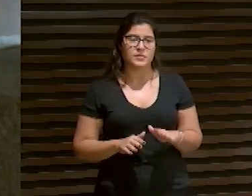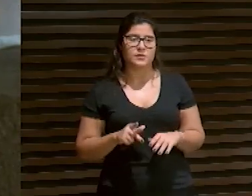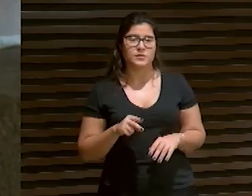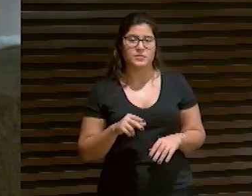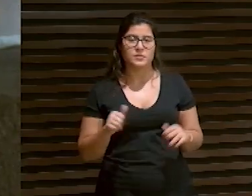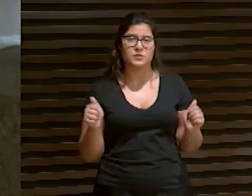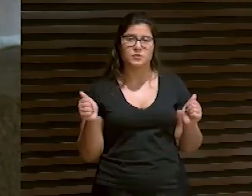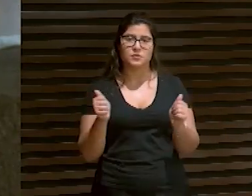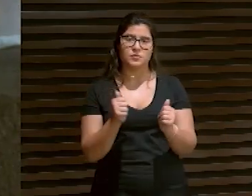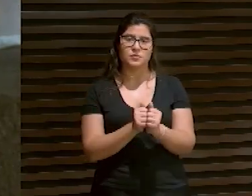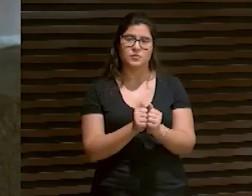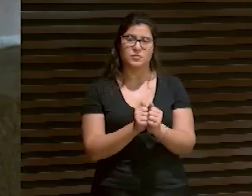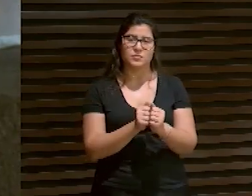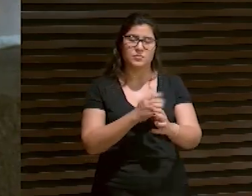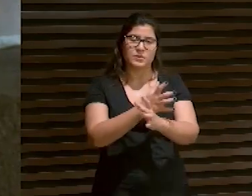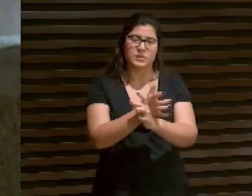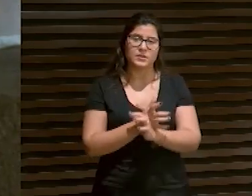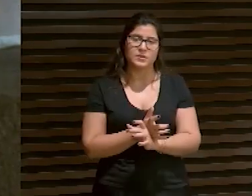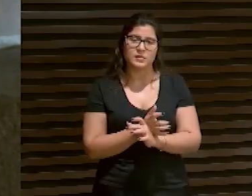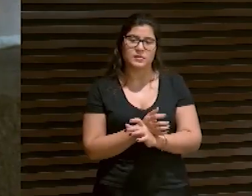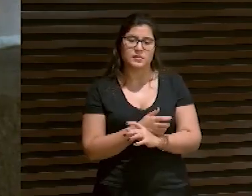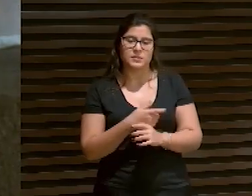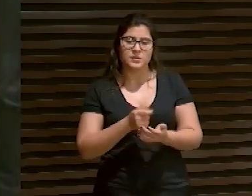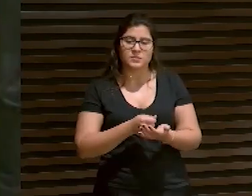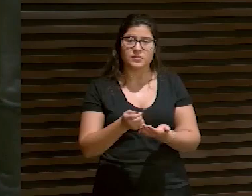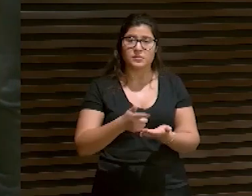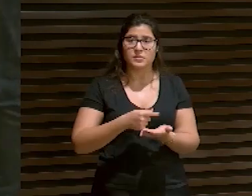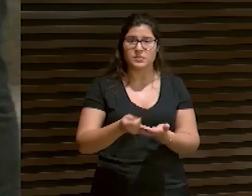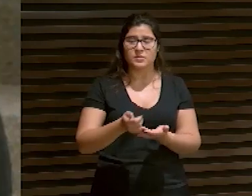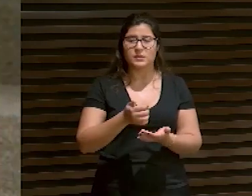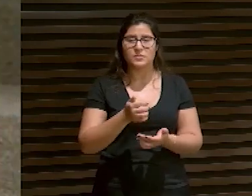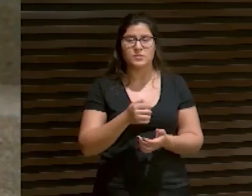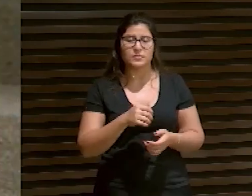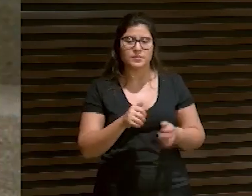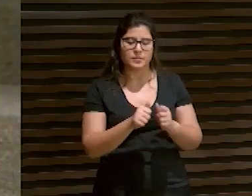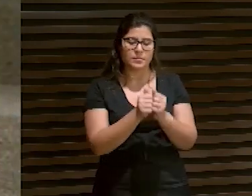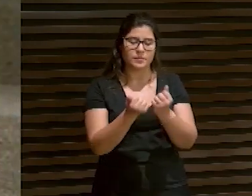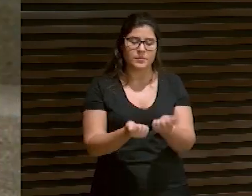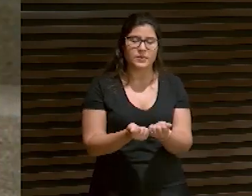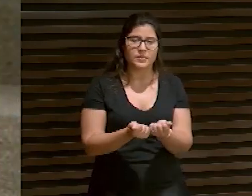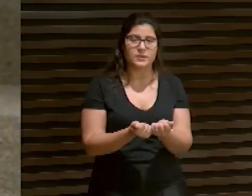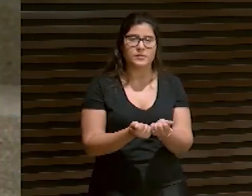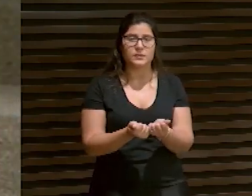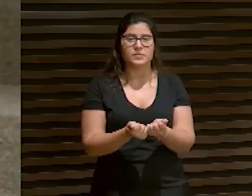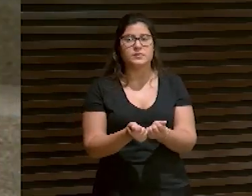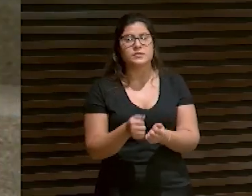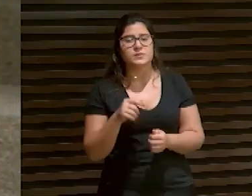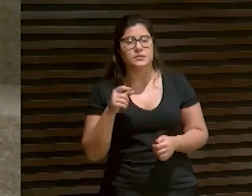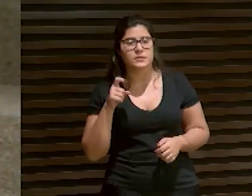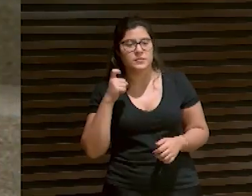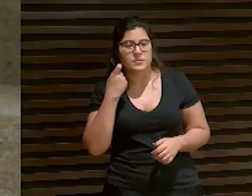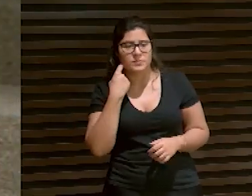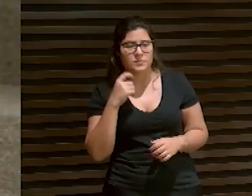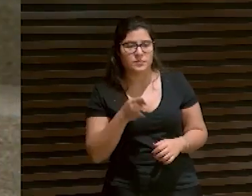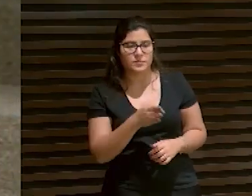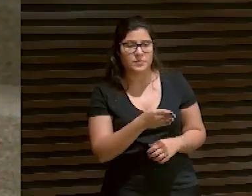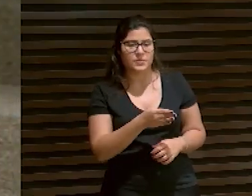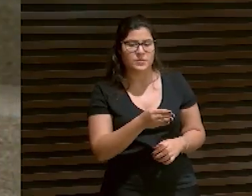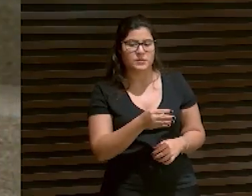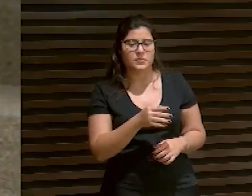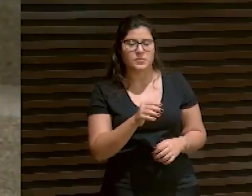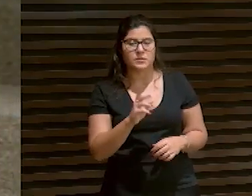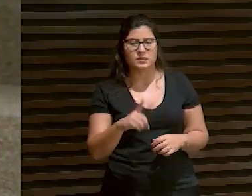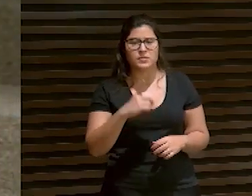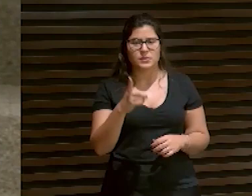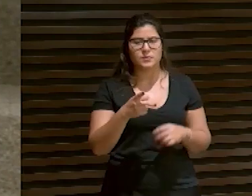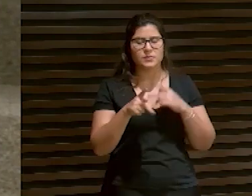pães e peixes, mas quando ele estava na cruz, foi um daqueles que disse, crucifica. Ele olhou para aquela cidade